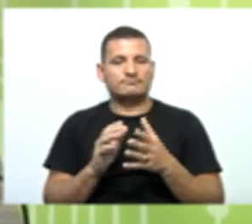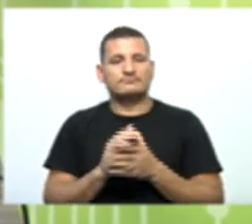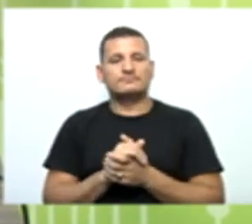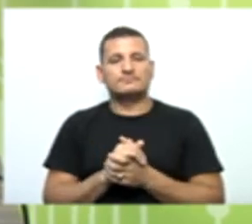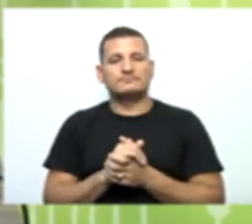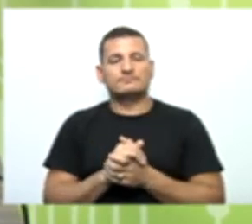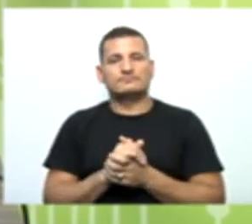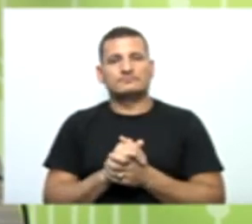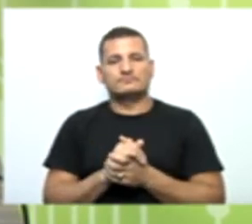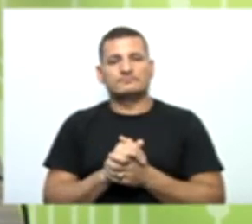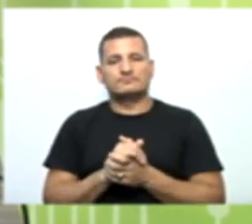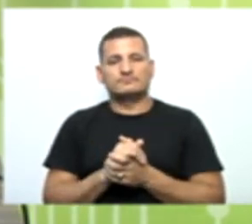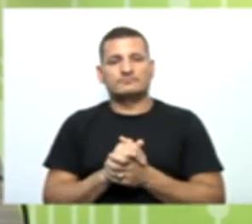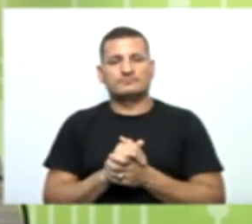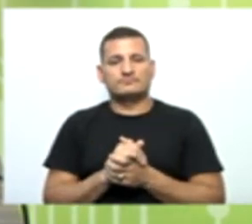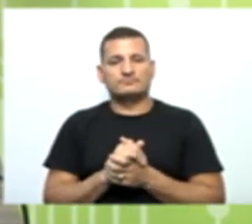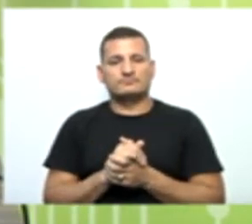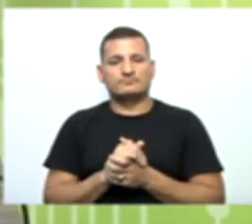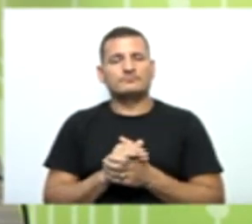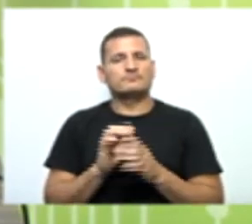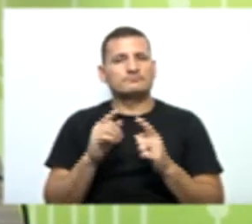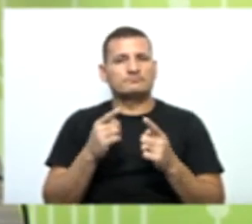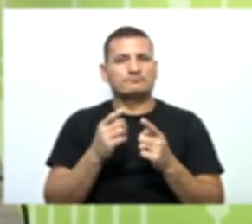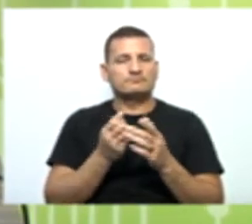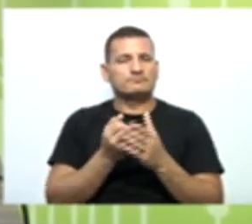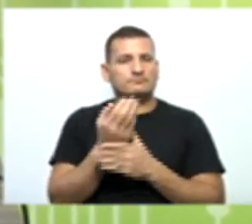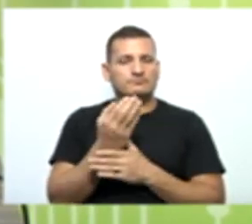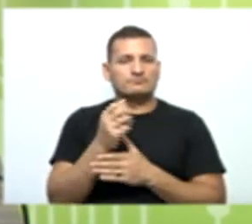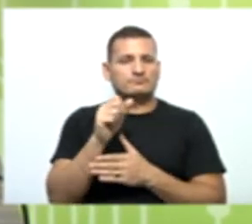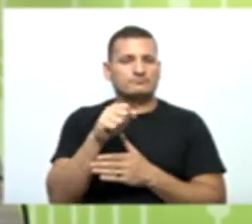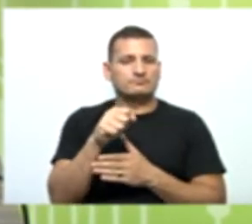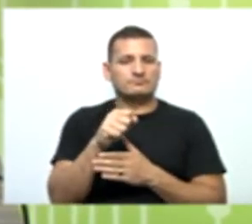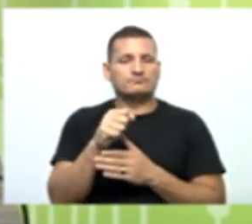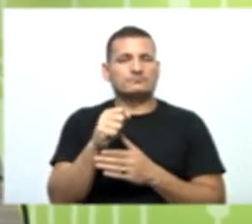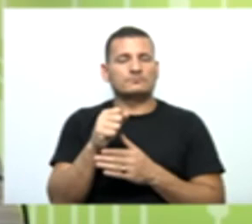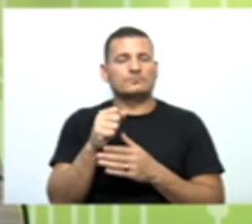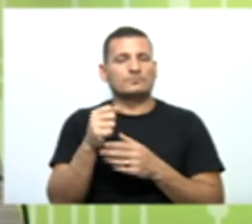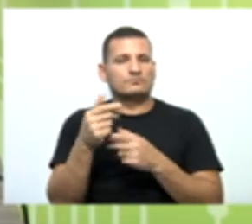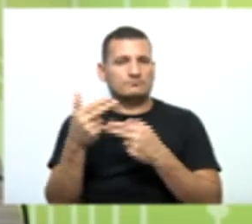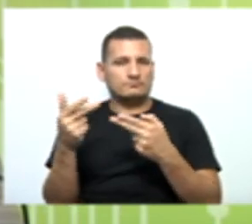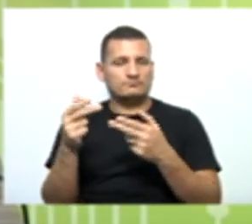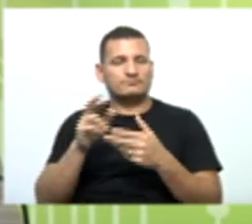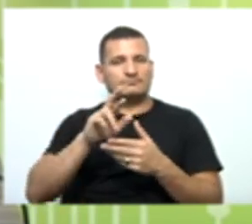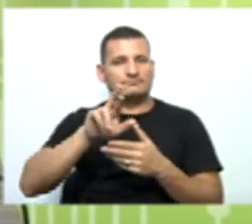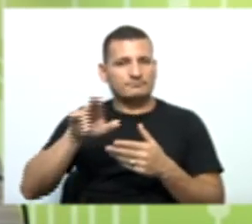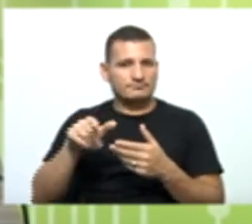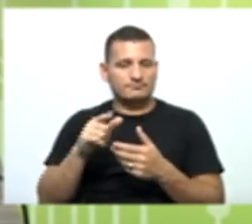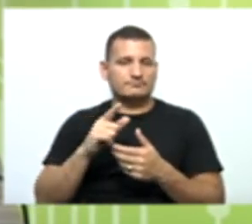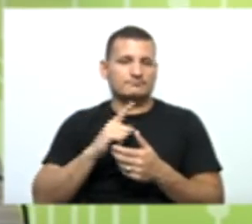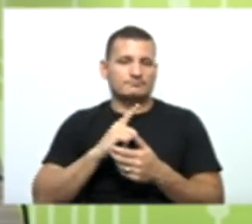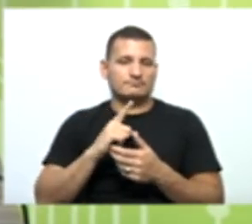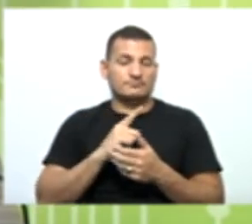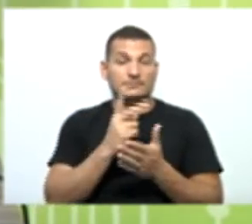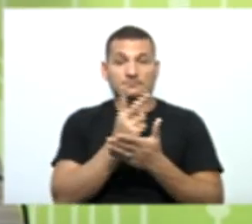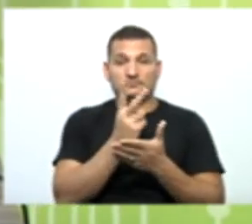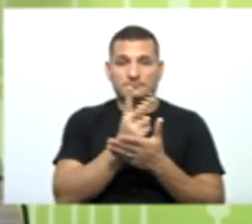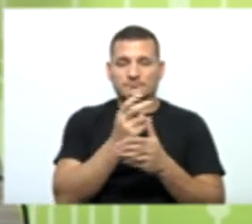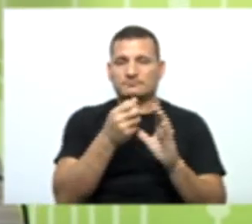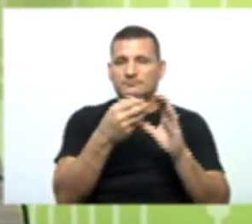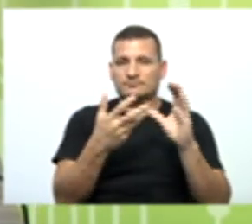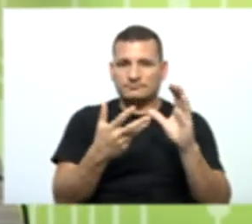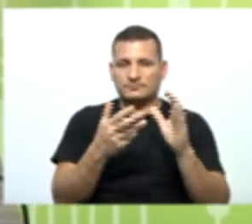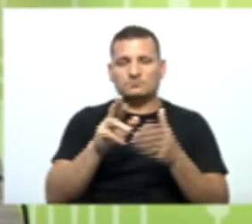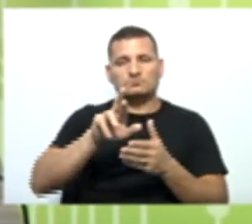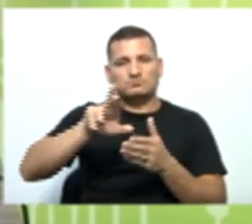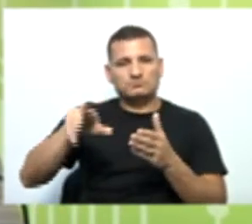essa exemplificação aqui. Mas nós criamos, sim, objetos diferentes. Criamos 2, 3 objetos diferentes a partir da mesma descrição.